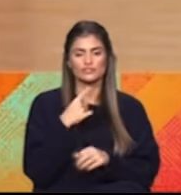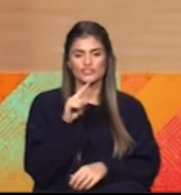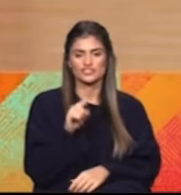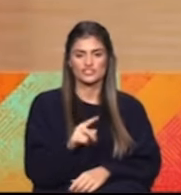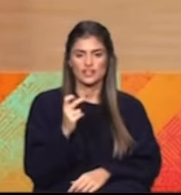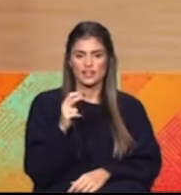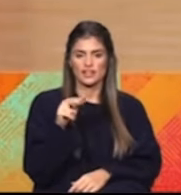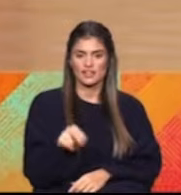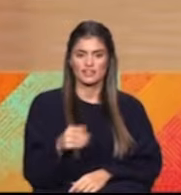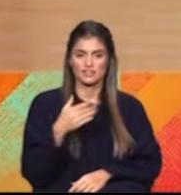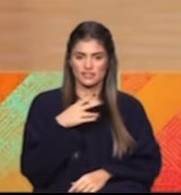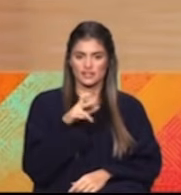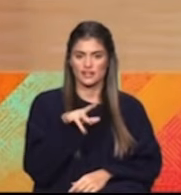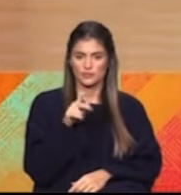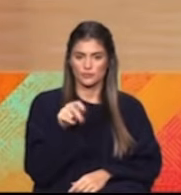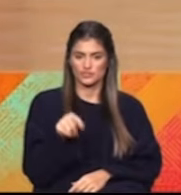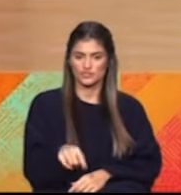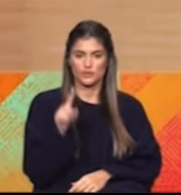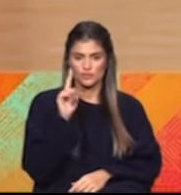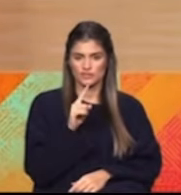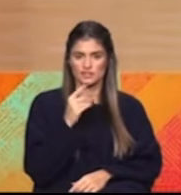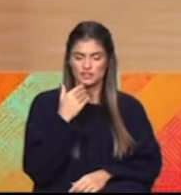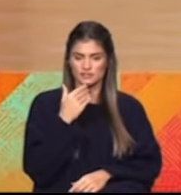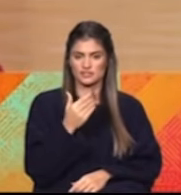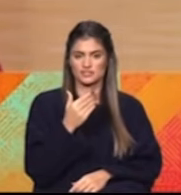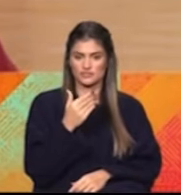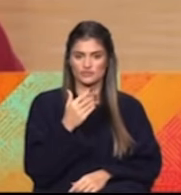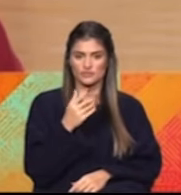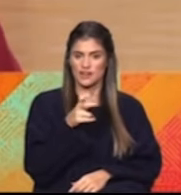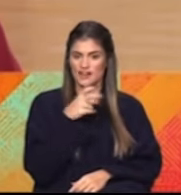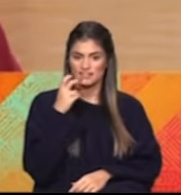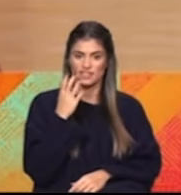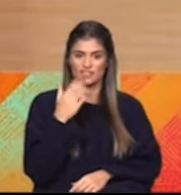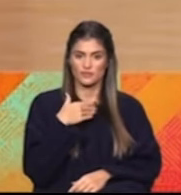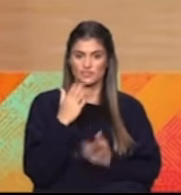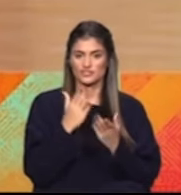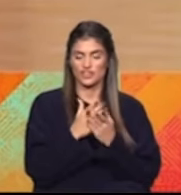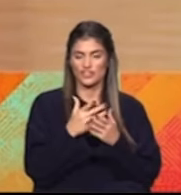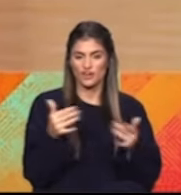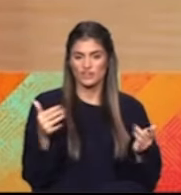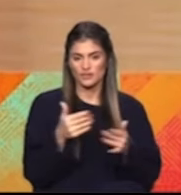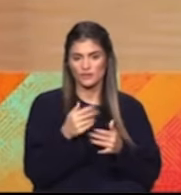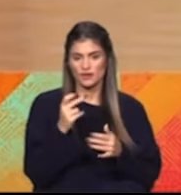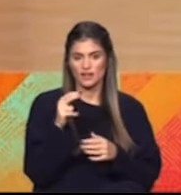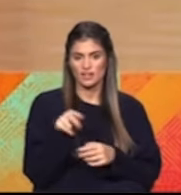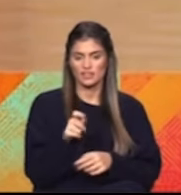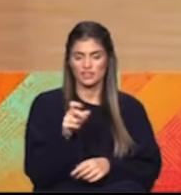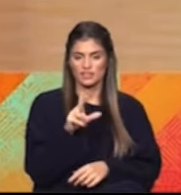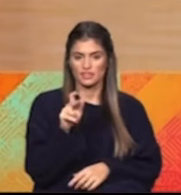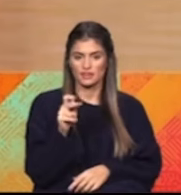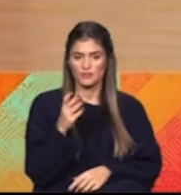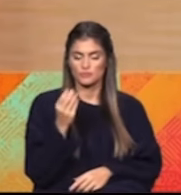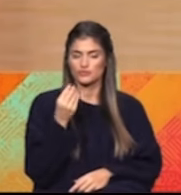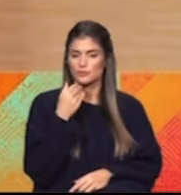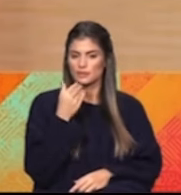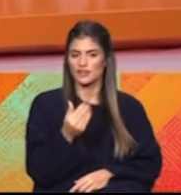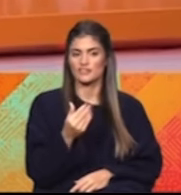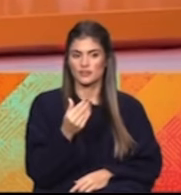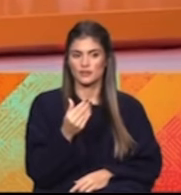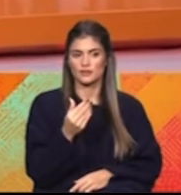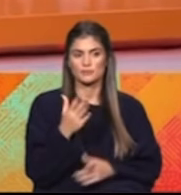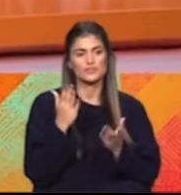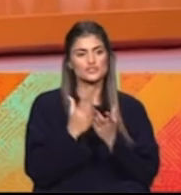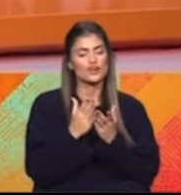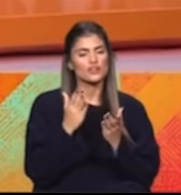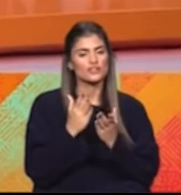Andreia. Hoje é o dia do obrigado e eu agradeço também a caneta que ela nos ofereceu, da Escola de Acordeão. Andréa Sofia, muito obrigado pelo trabalho que ela